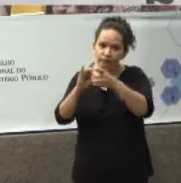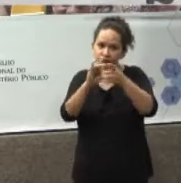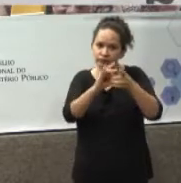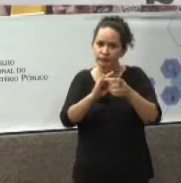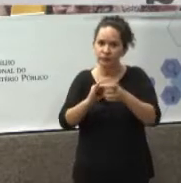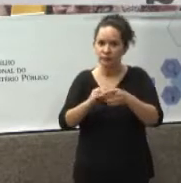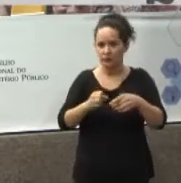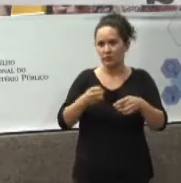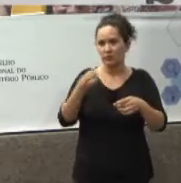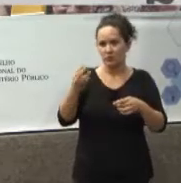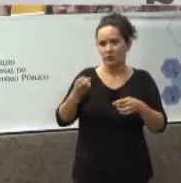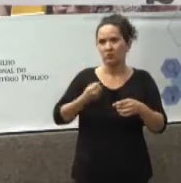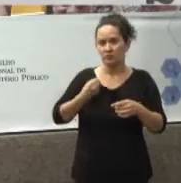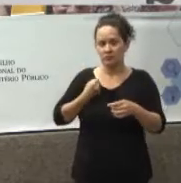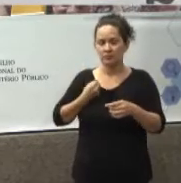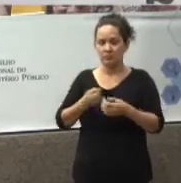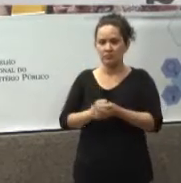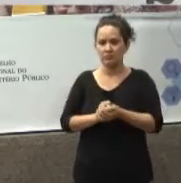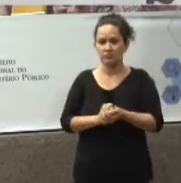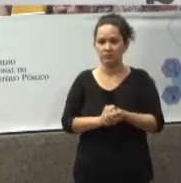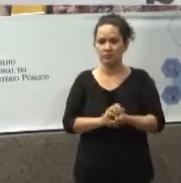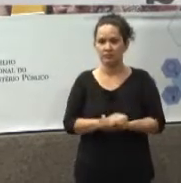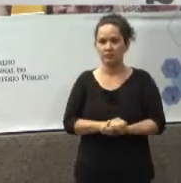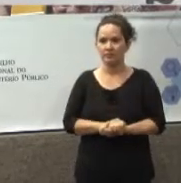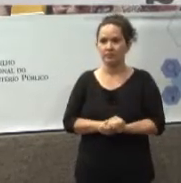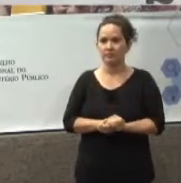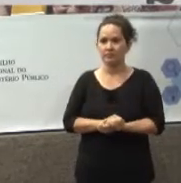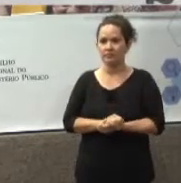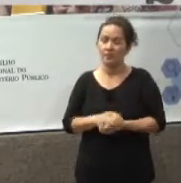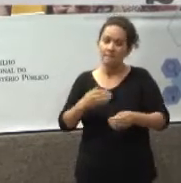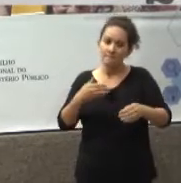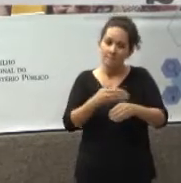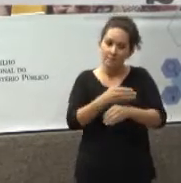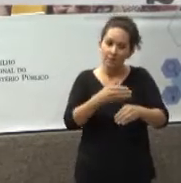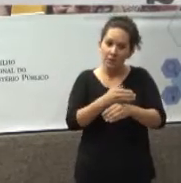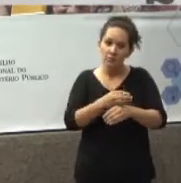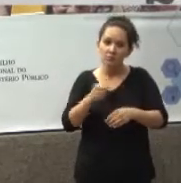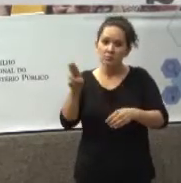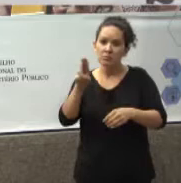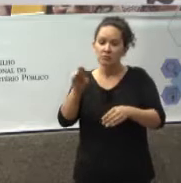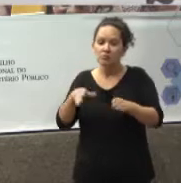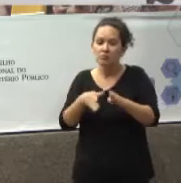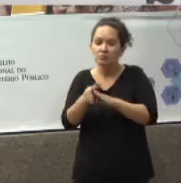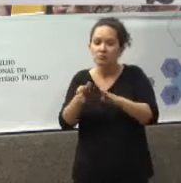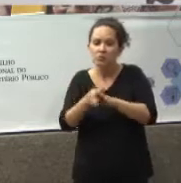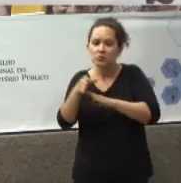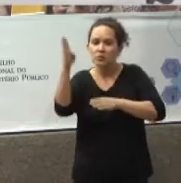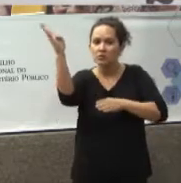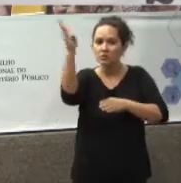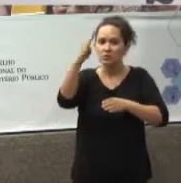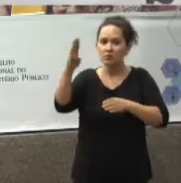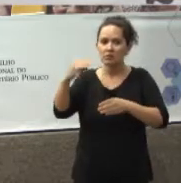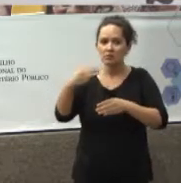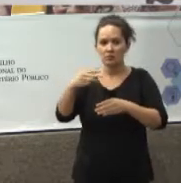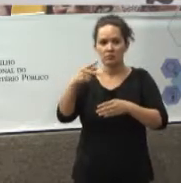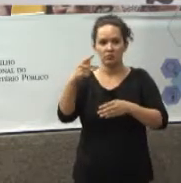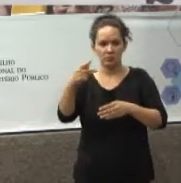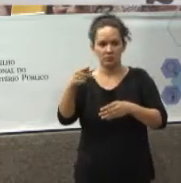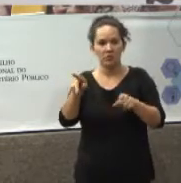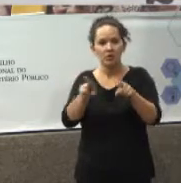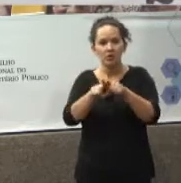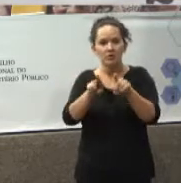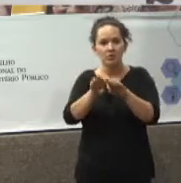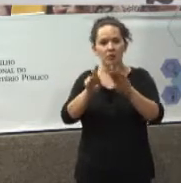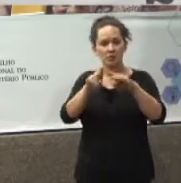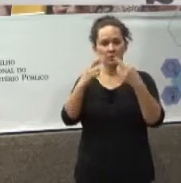agradeço muito o nome do concelho jornal do ministério público da comissão de